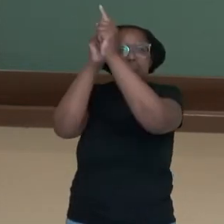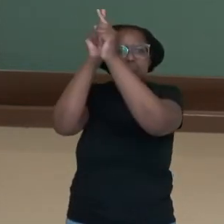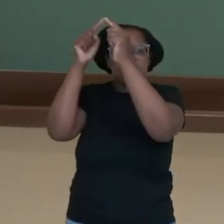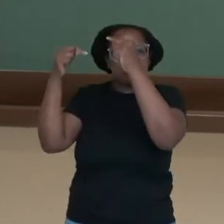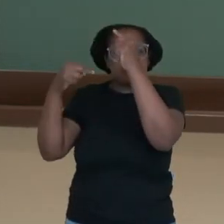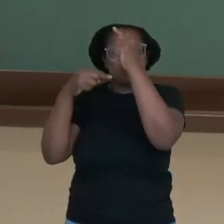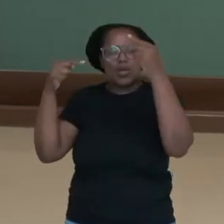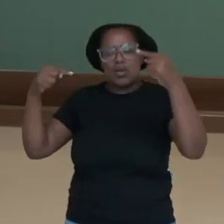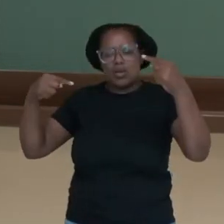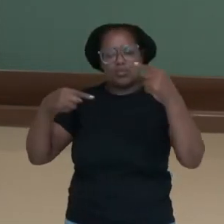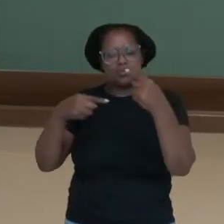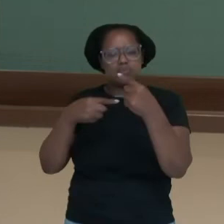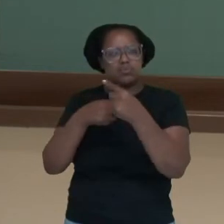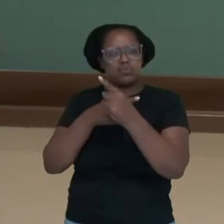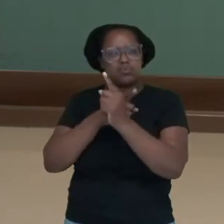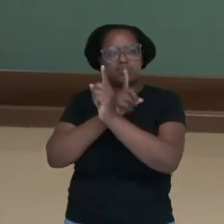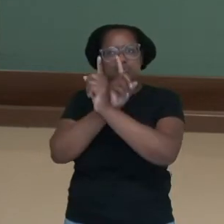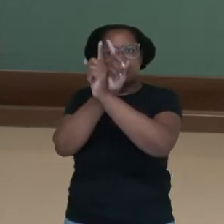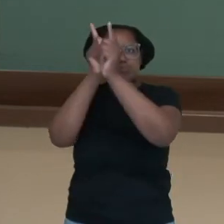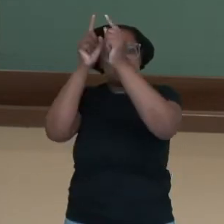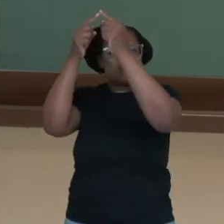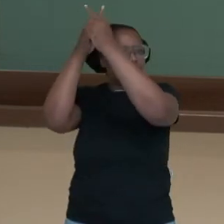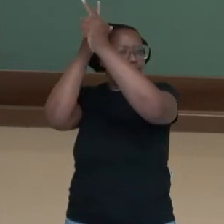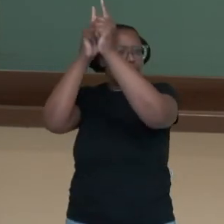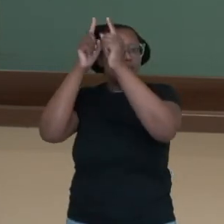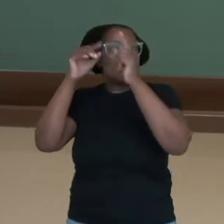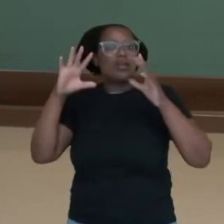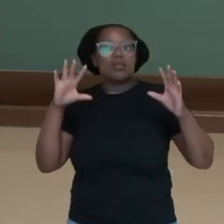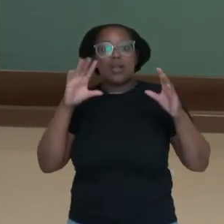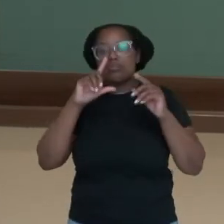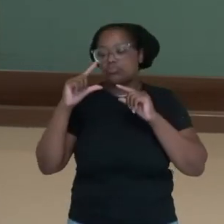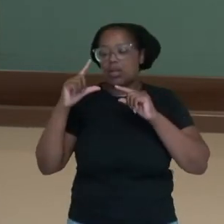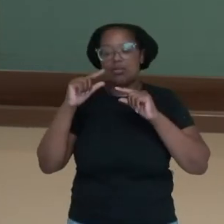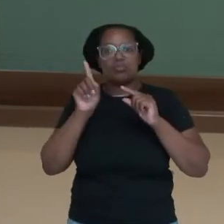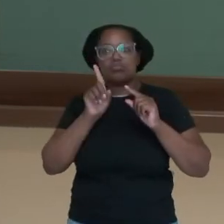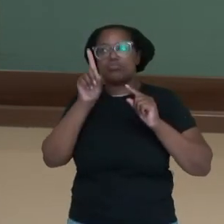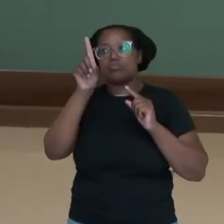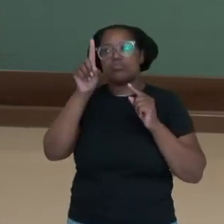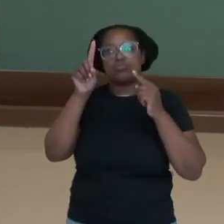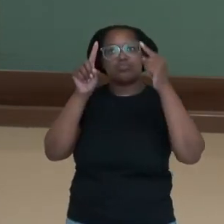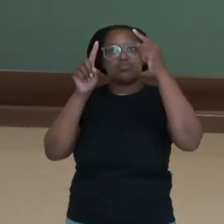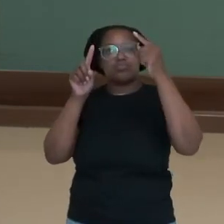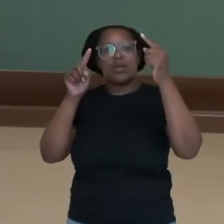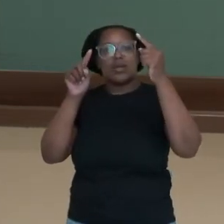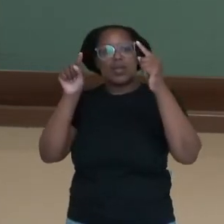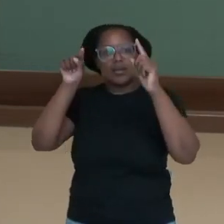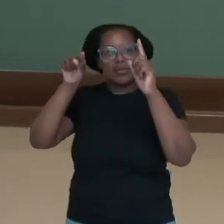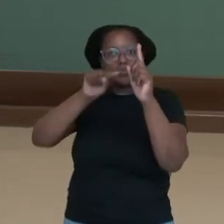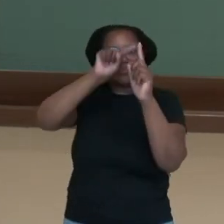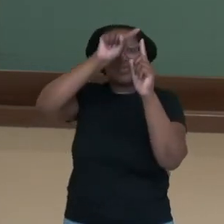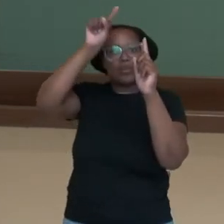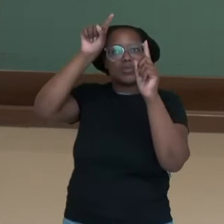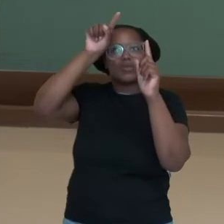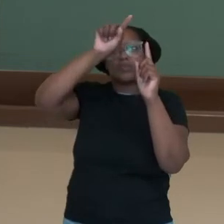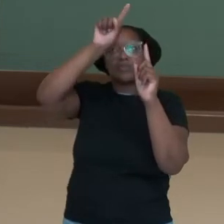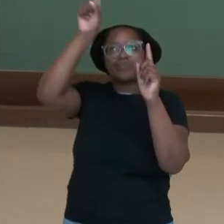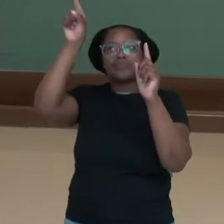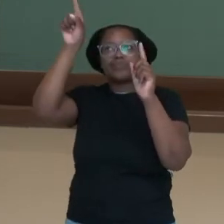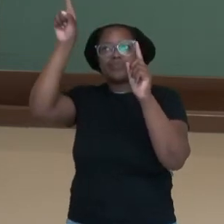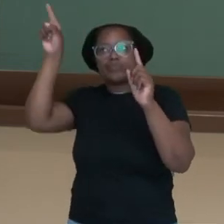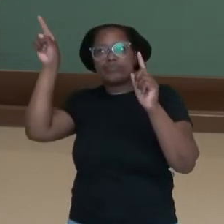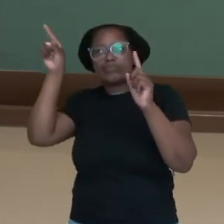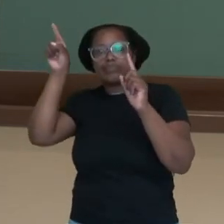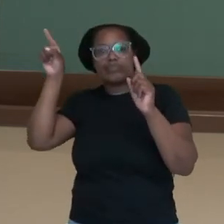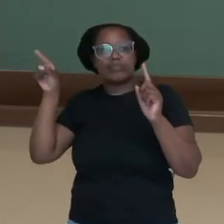setinha está saindo da planta, uma setinha está saindo do gafanhoto, uma setinha saindo do roedor e uma setinha